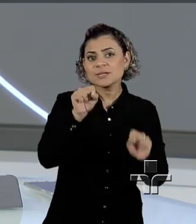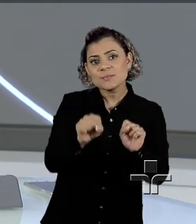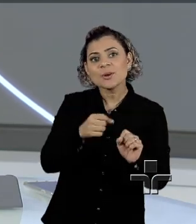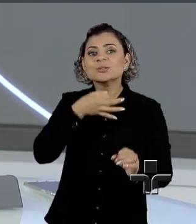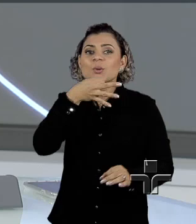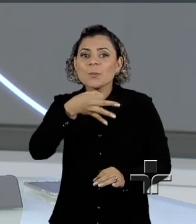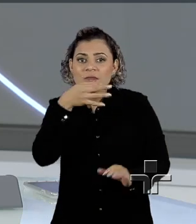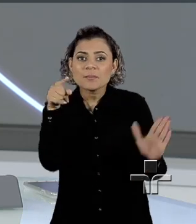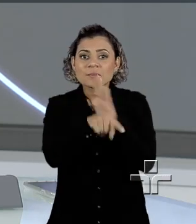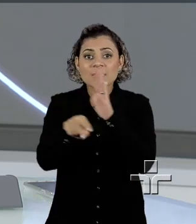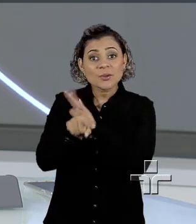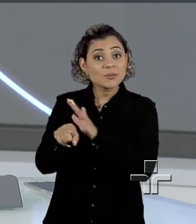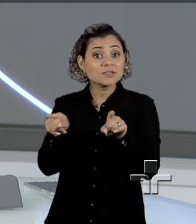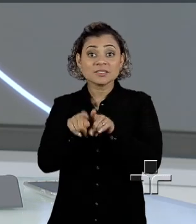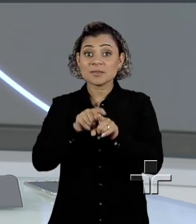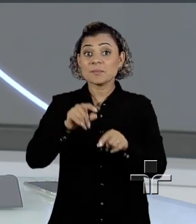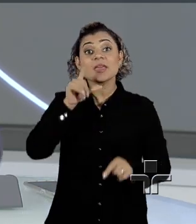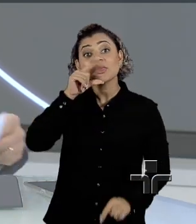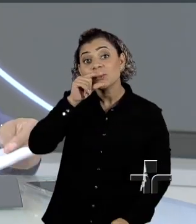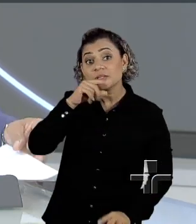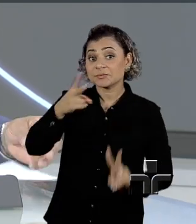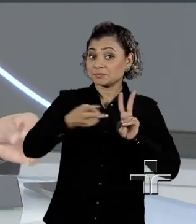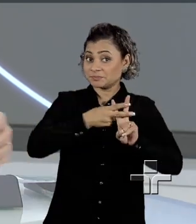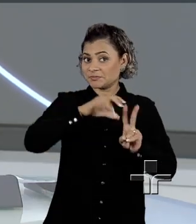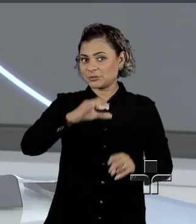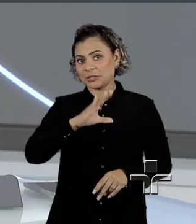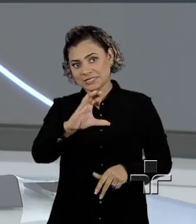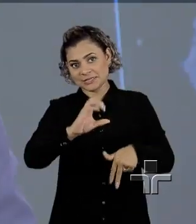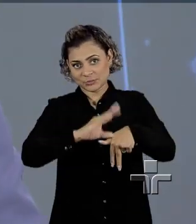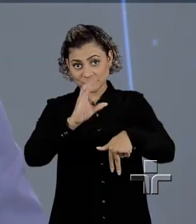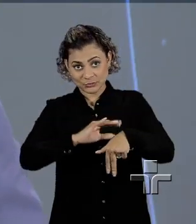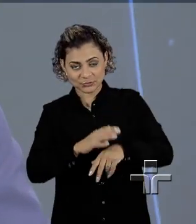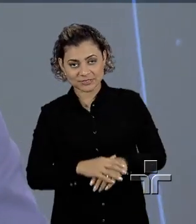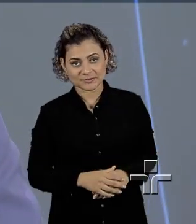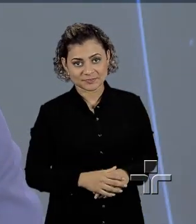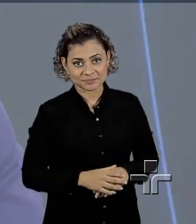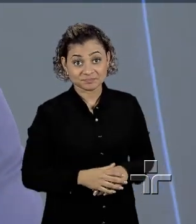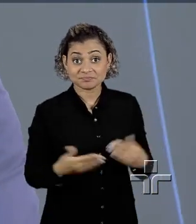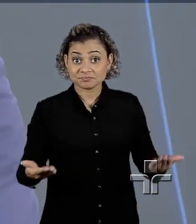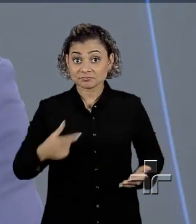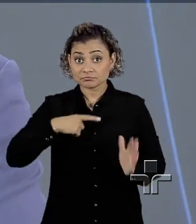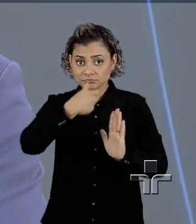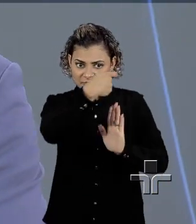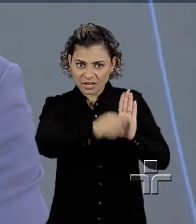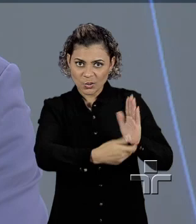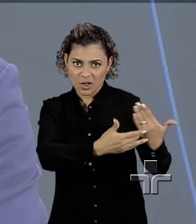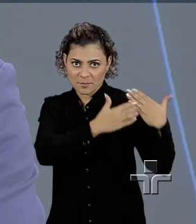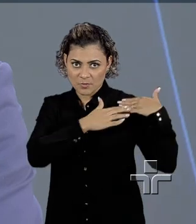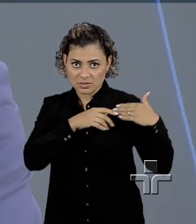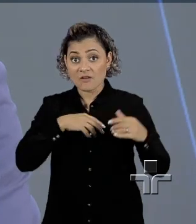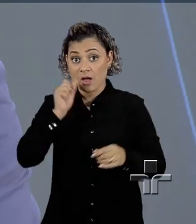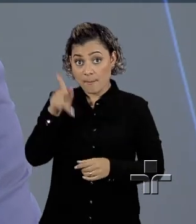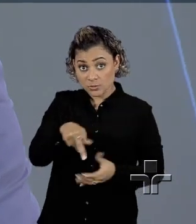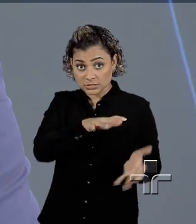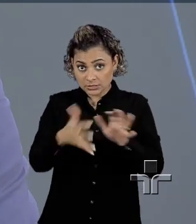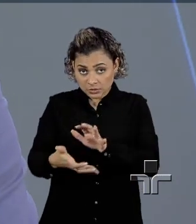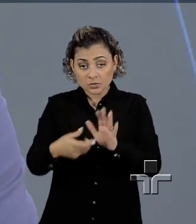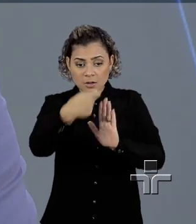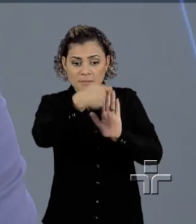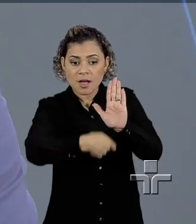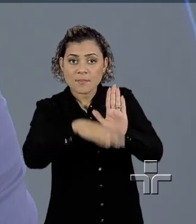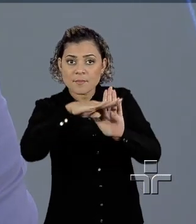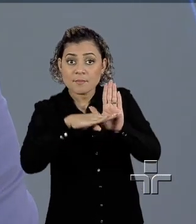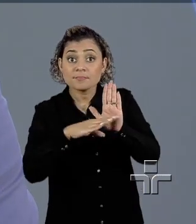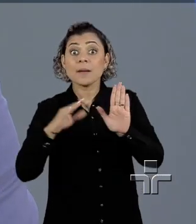perguntas e fazer comentários através do Twitter na hashtag do Jornal da Cultura. Relator da Previdência inclui os bancos nas reformas